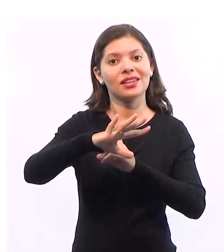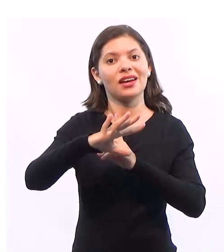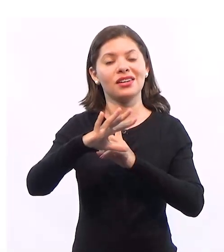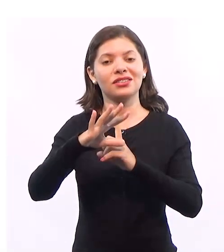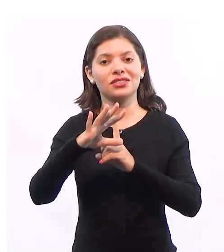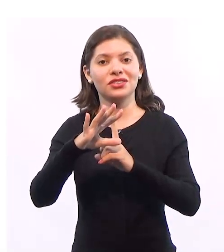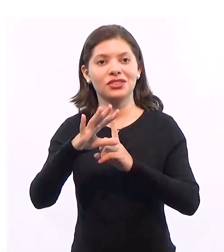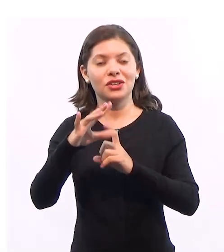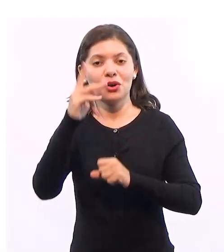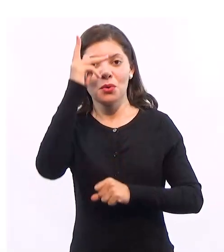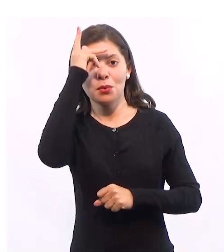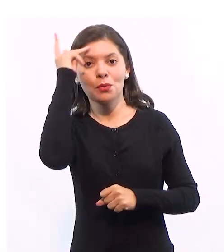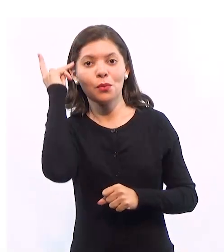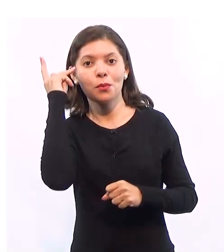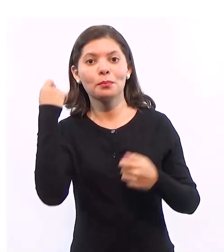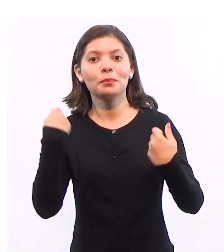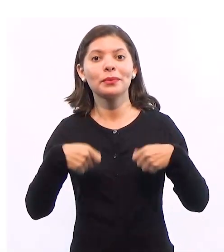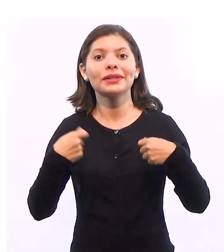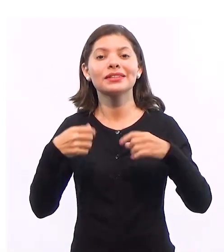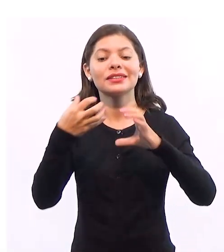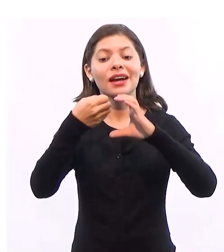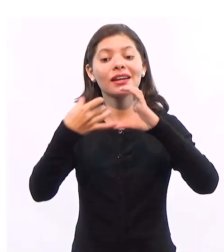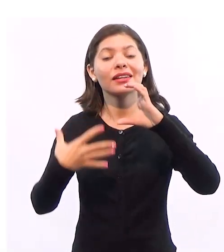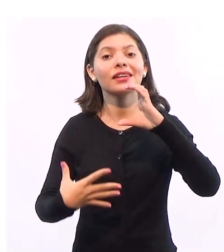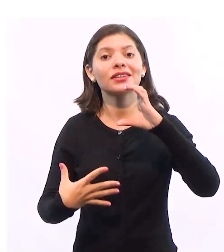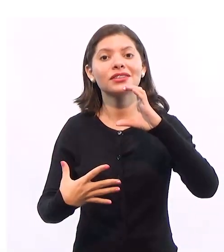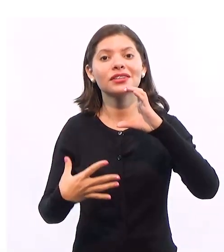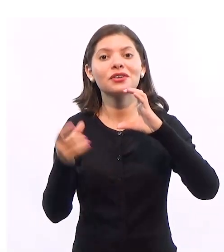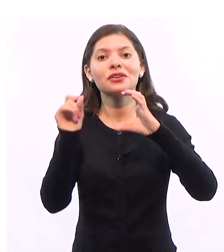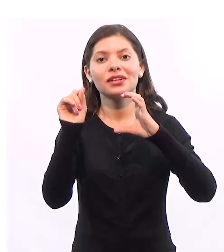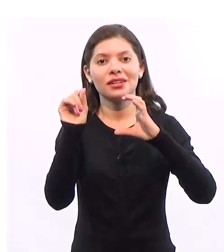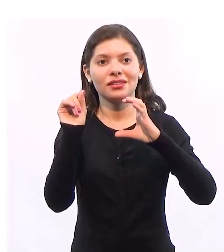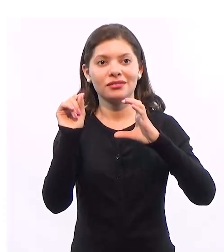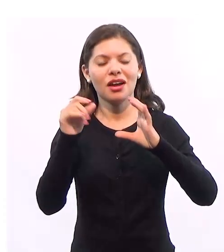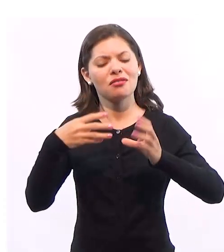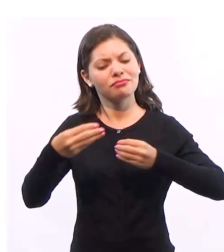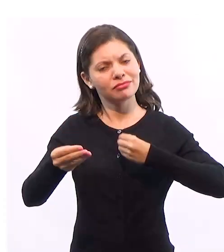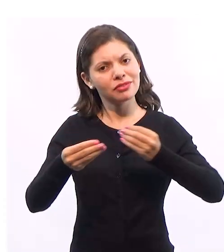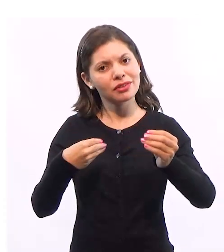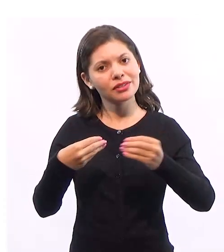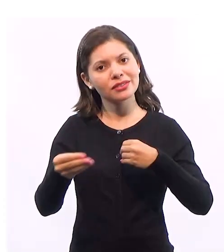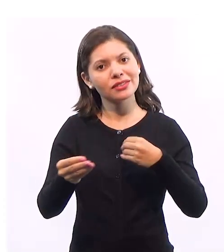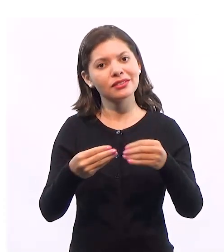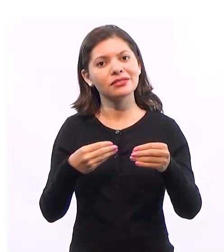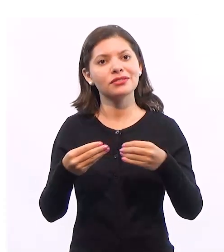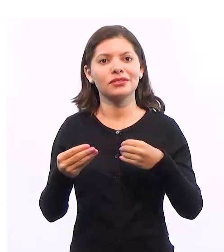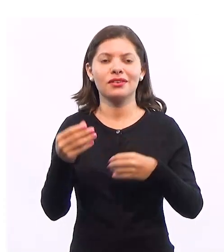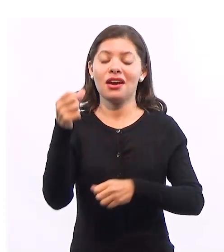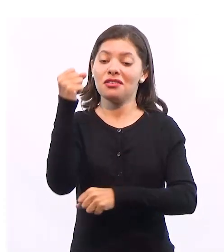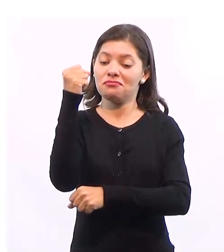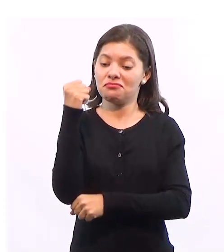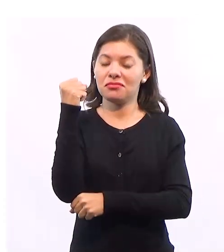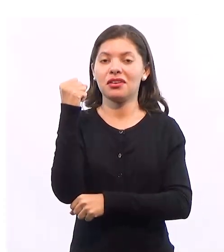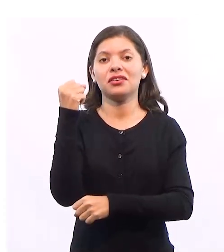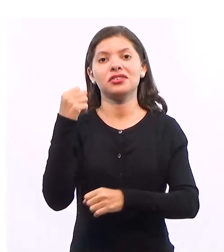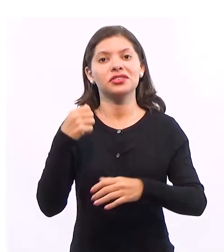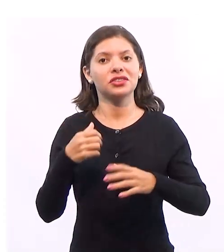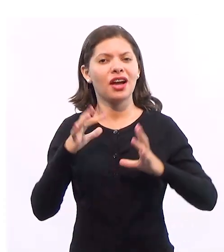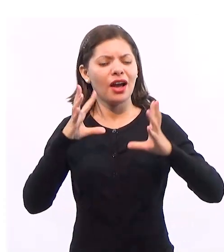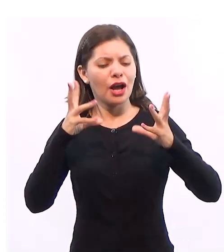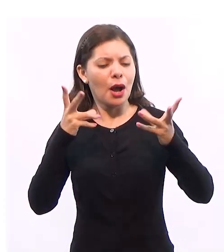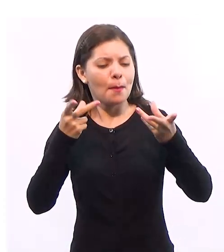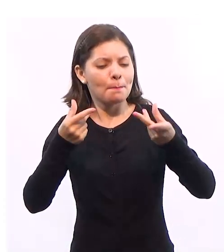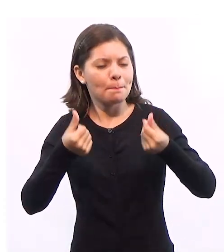homem organizacional deve possuir as seguintes características, quais sejam? Ser flexível, né, ó? Resistente à